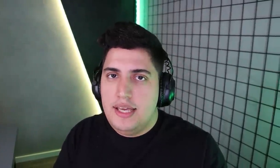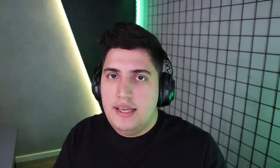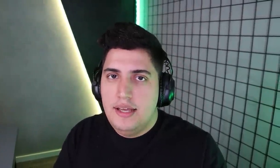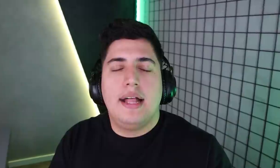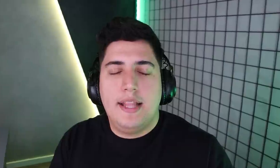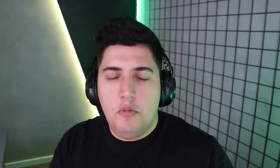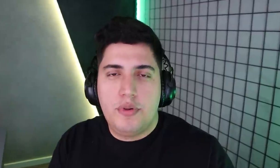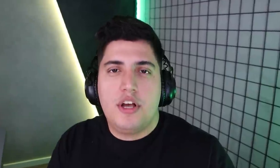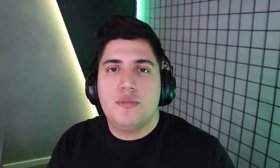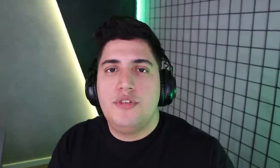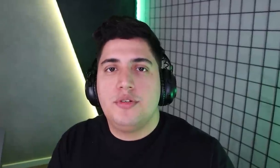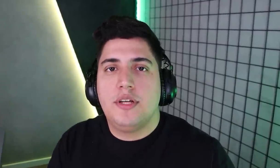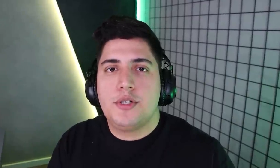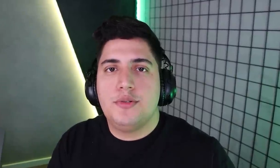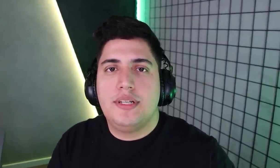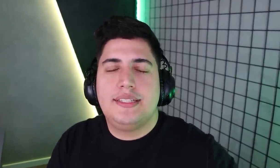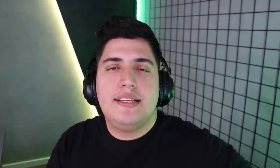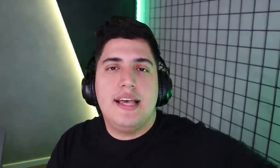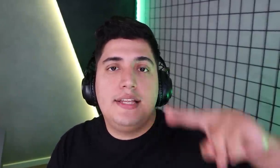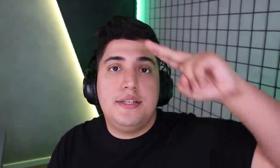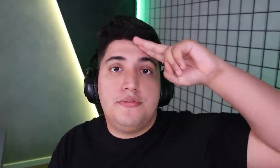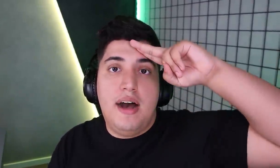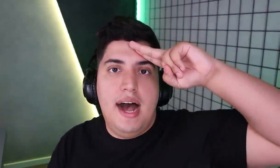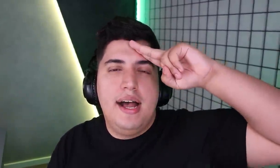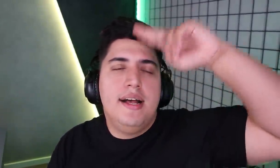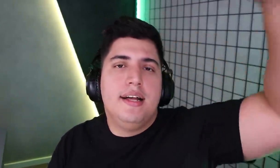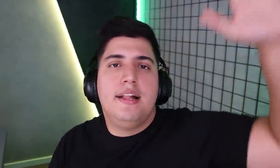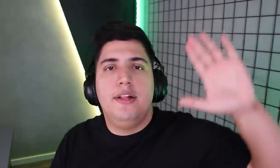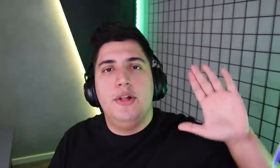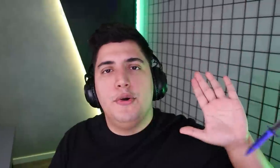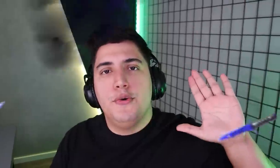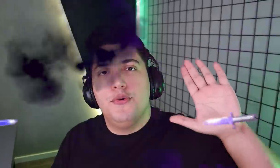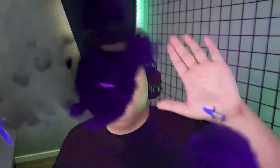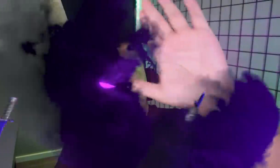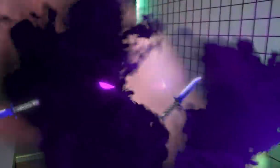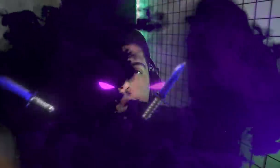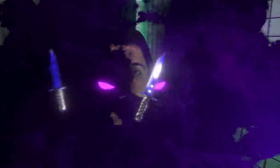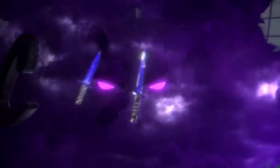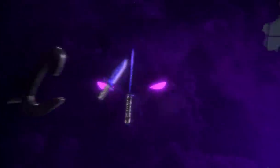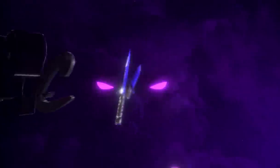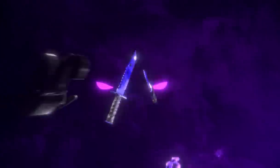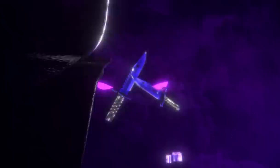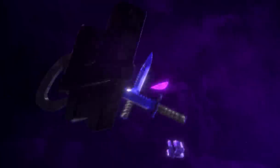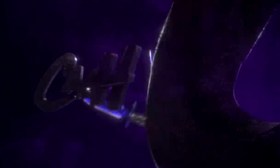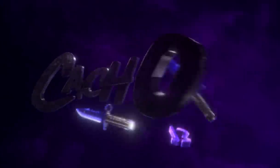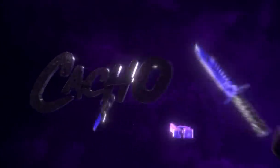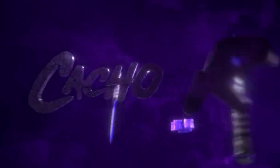ficando por aqui. Até um próximo vídeo no canal Cachorro 1337. Falou!